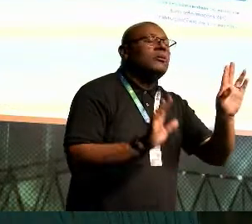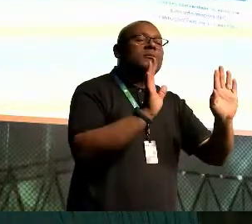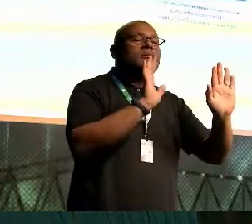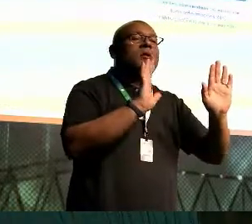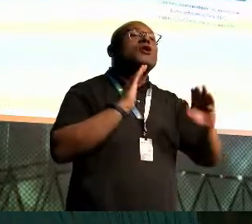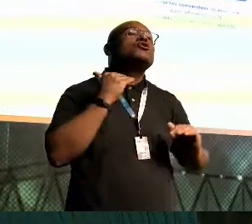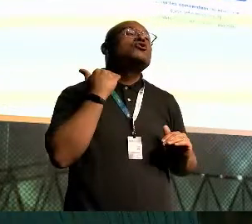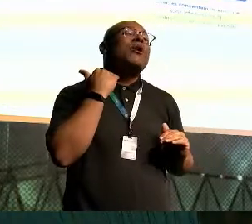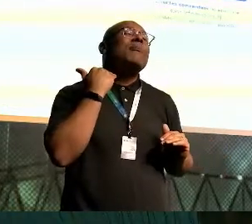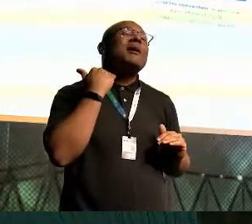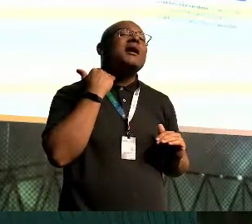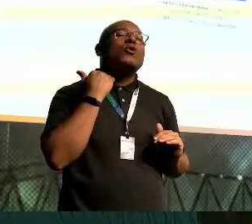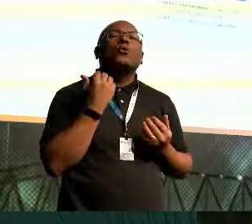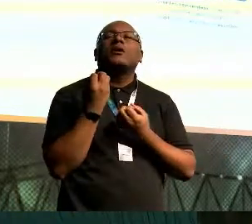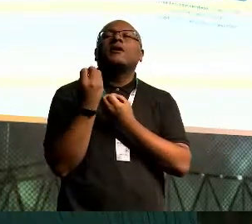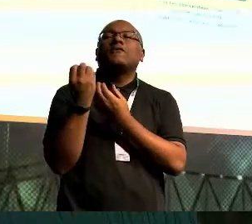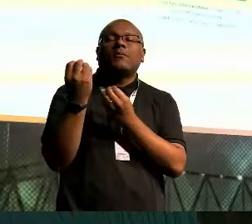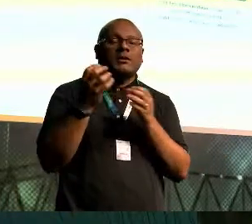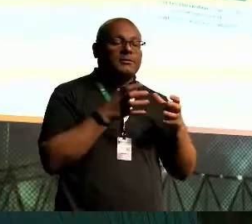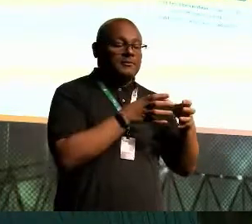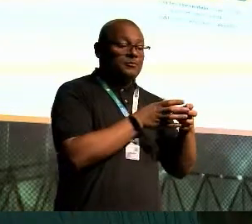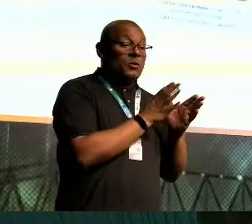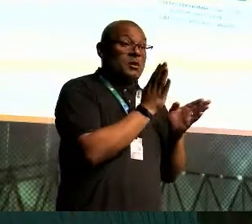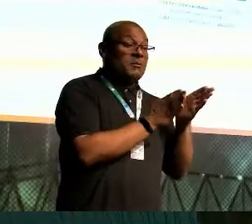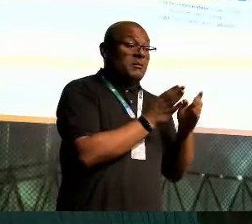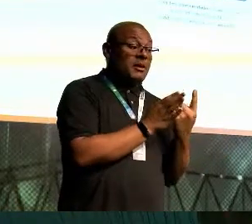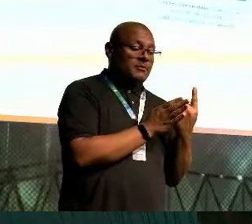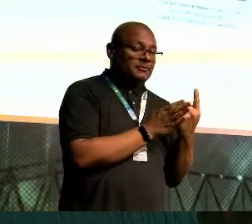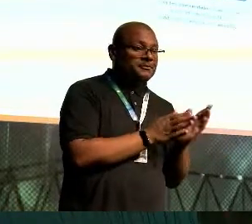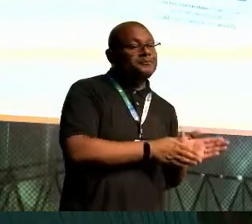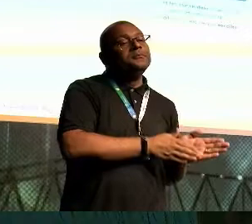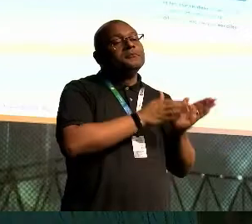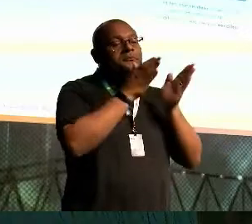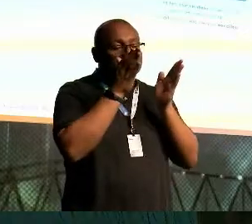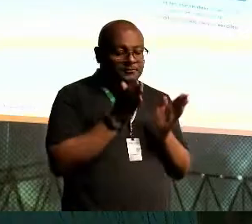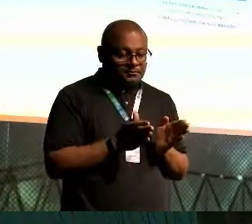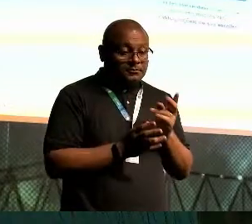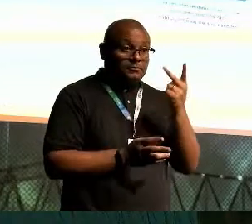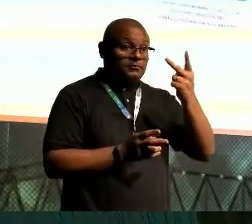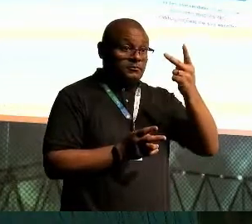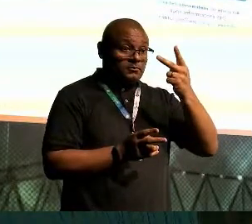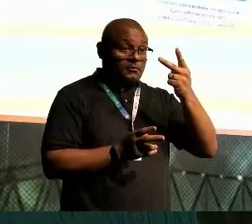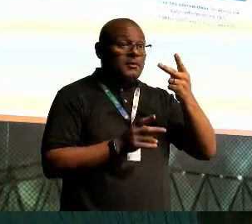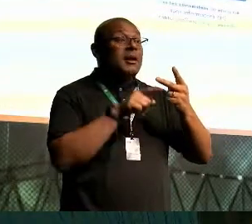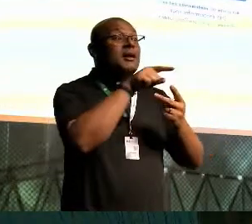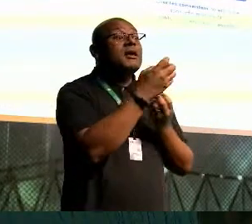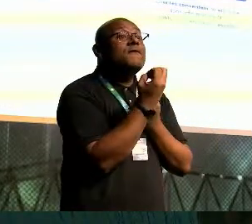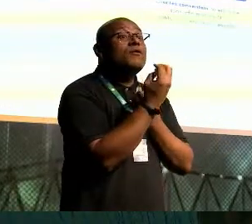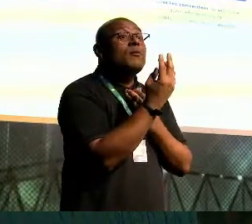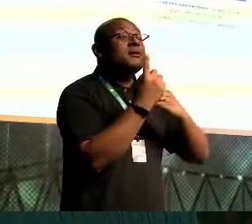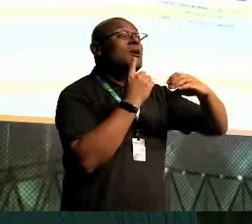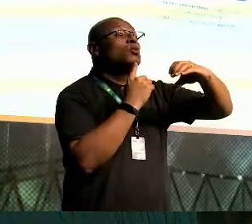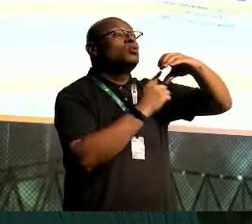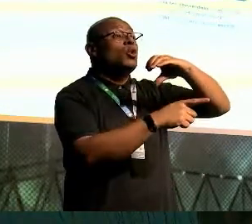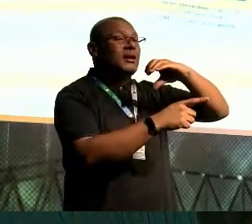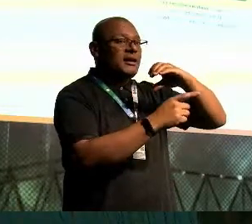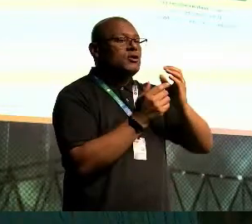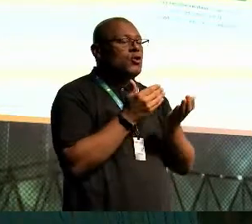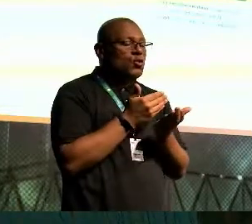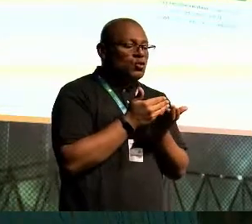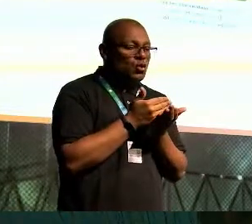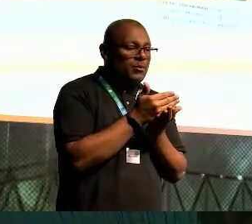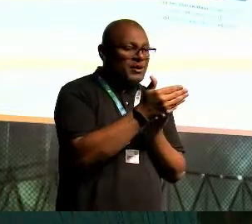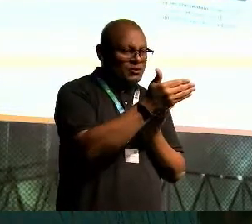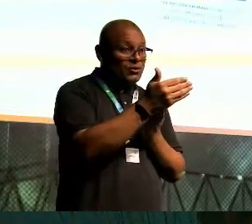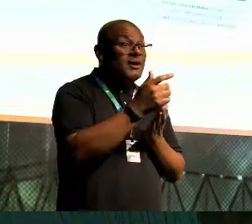1. A segunda fase, que é que eu vou focar, são os dados de produtos e dados dos clientes, tá? Então, é quando